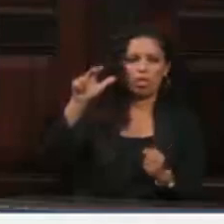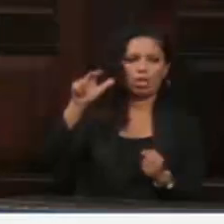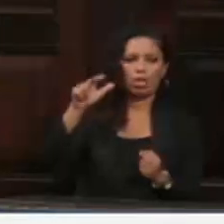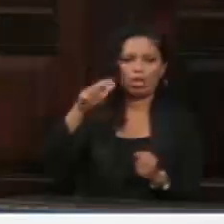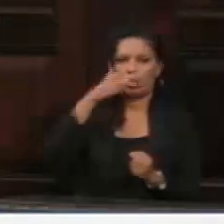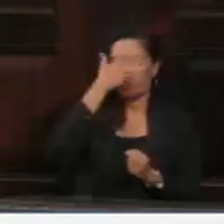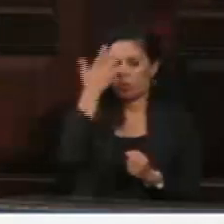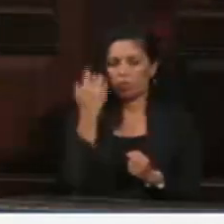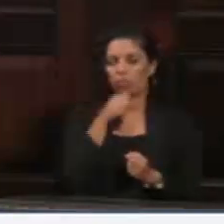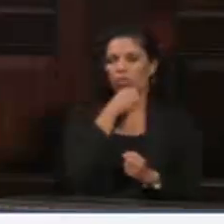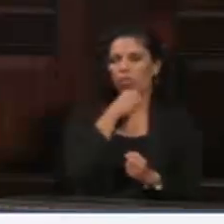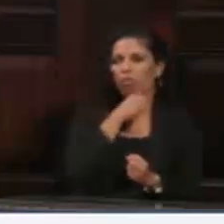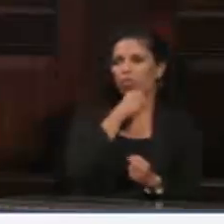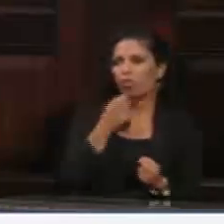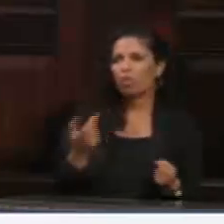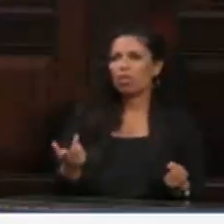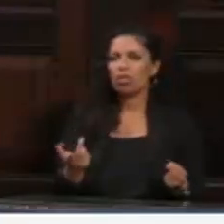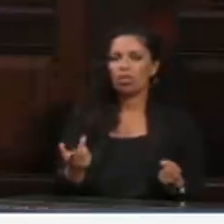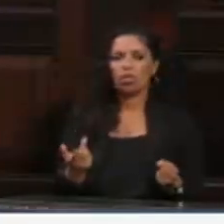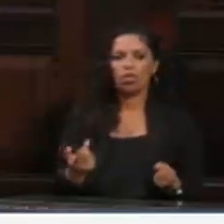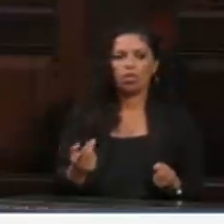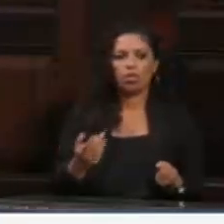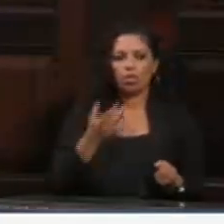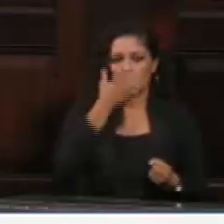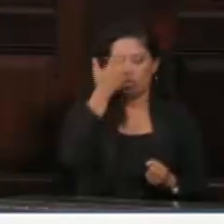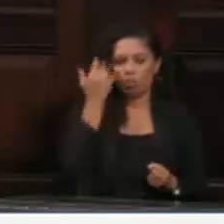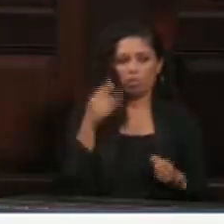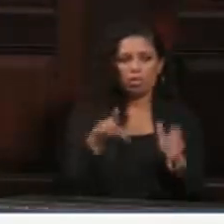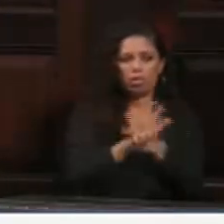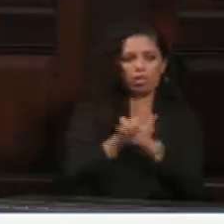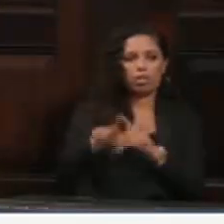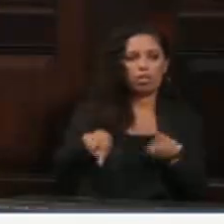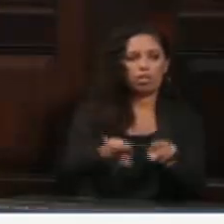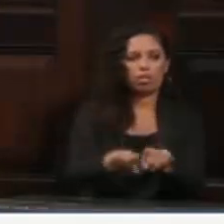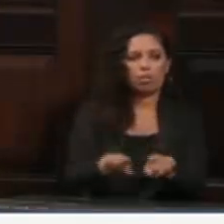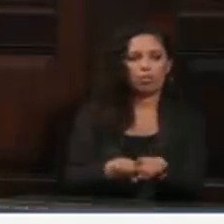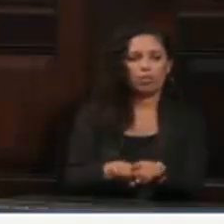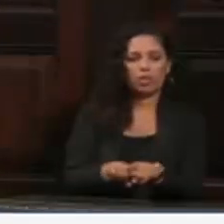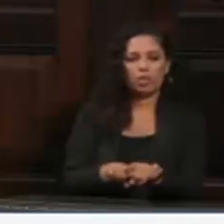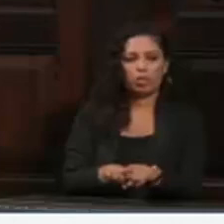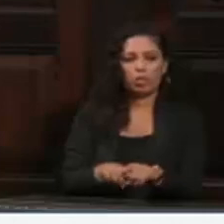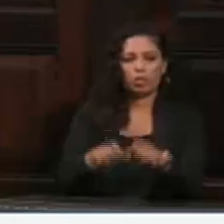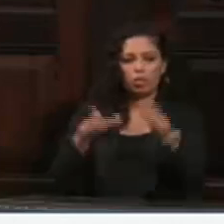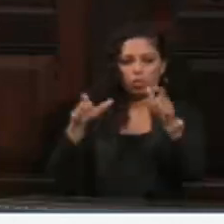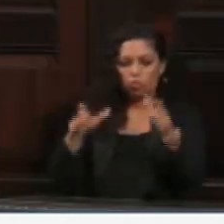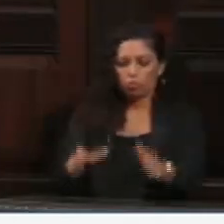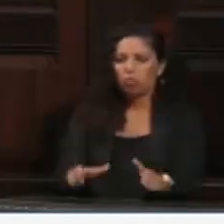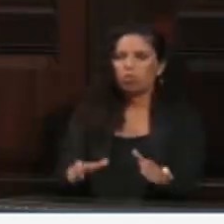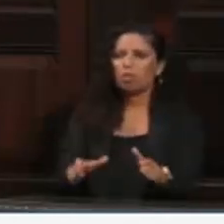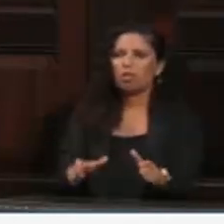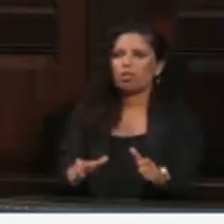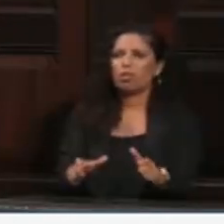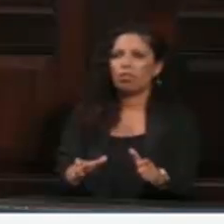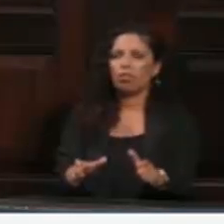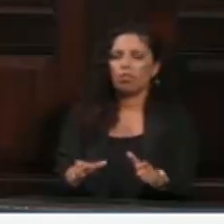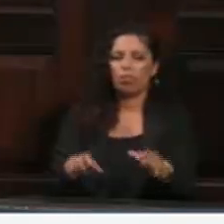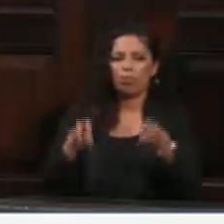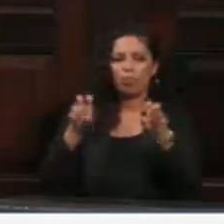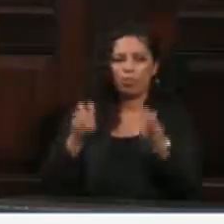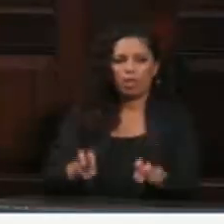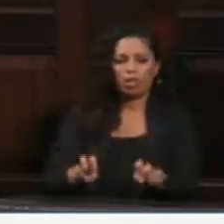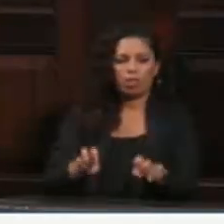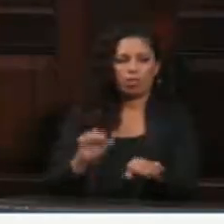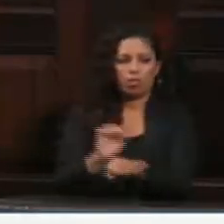os idosos, gestantes não conseguem. Não conseguem. E tem a outra lei de minha autoria, que é da estação adentro dos vagões. E a Supervia nada